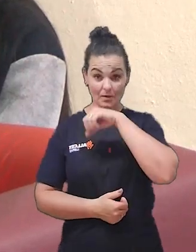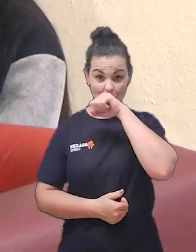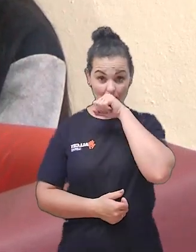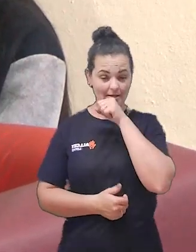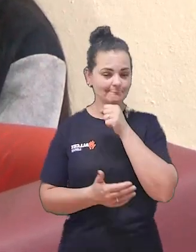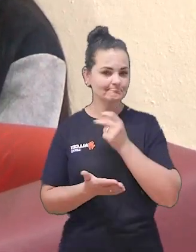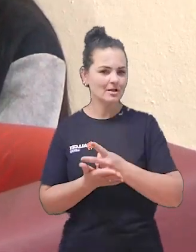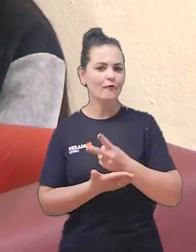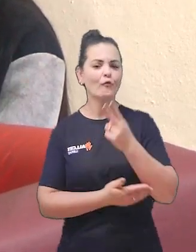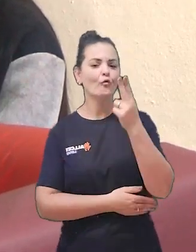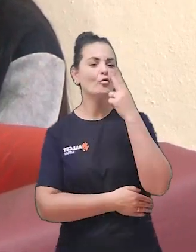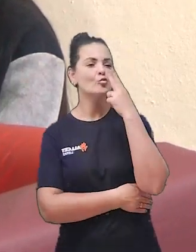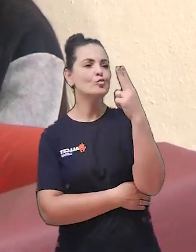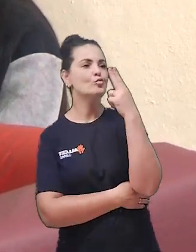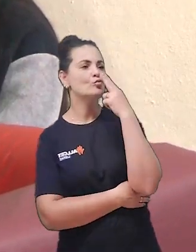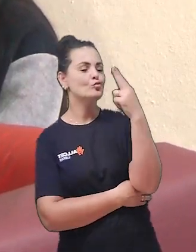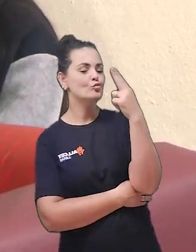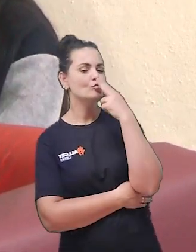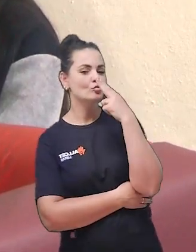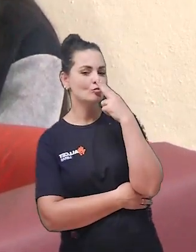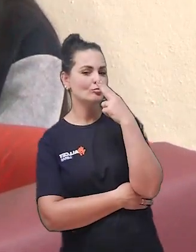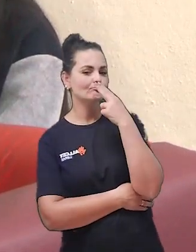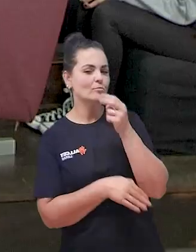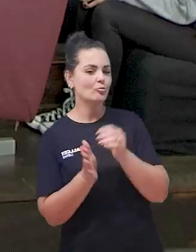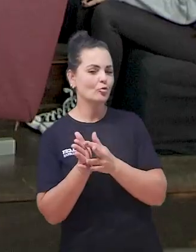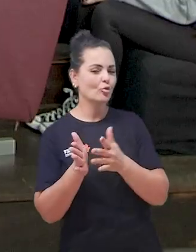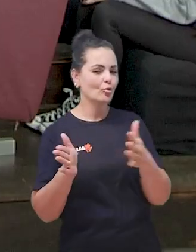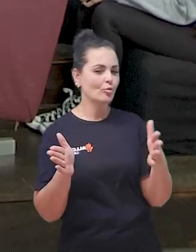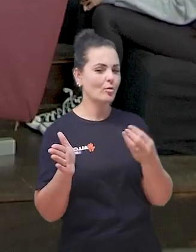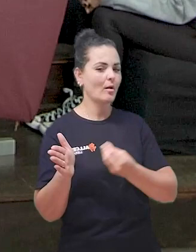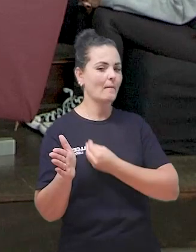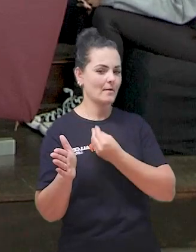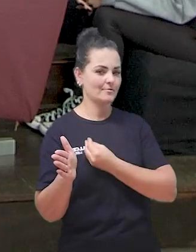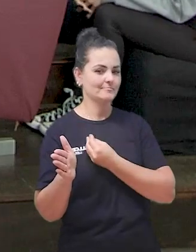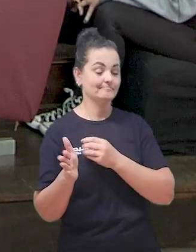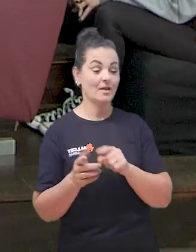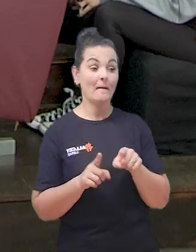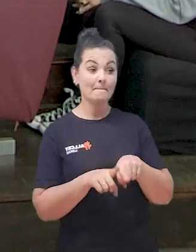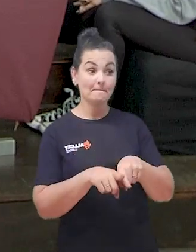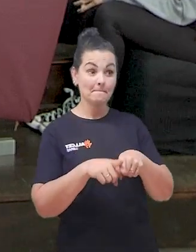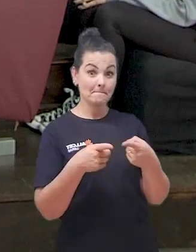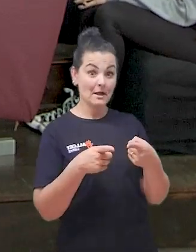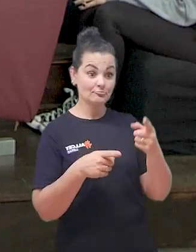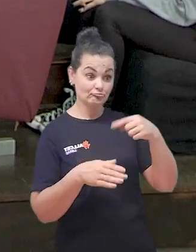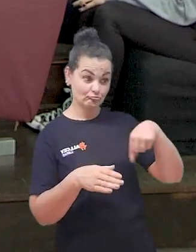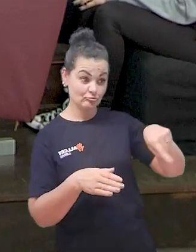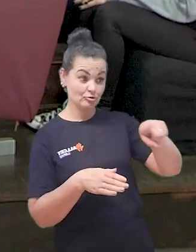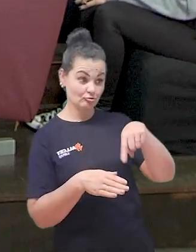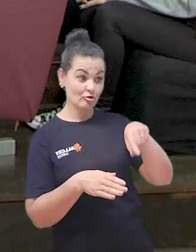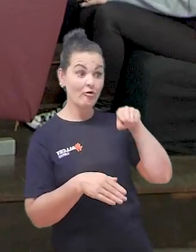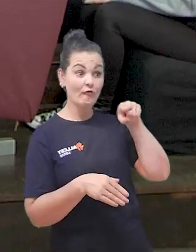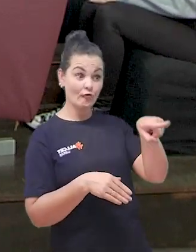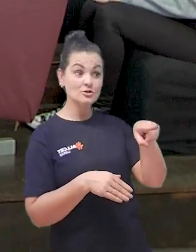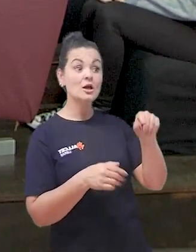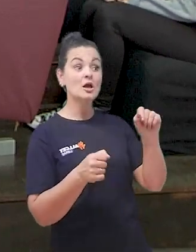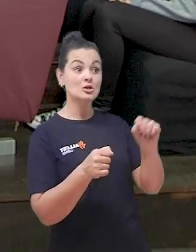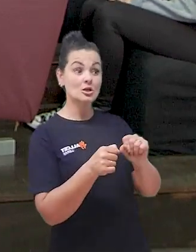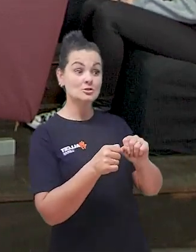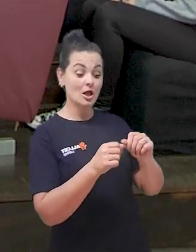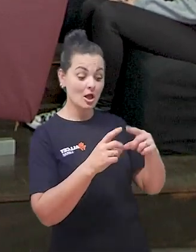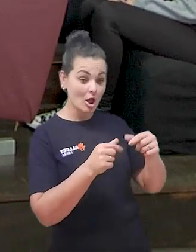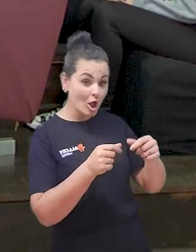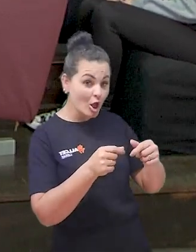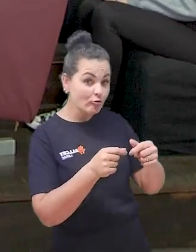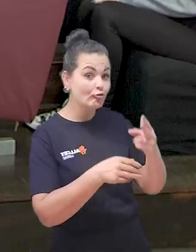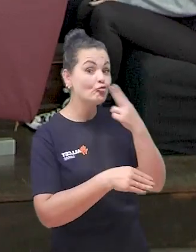Fumou um longo período da vida dele. E aí se alguém pegasse e fizesse um cigarro que aparecesse